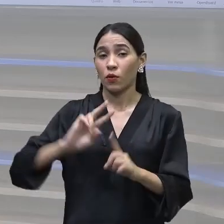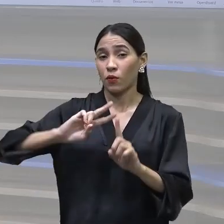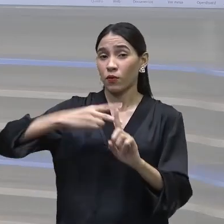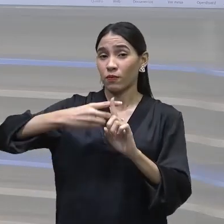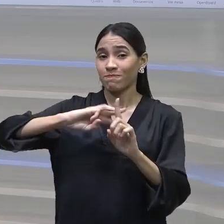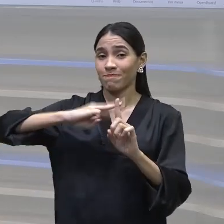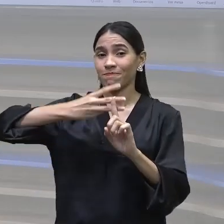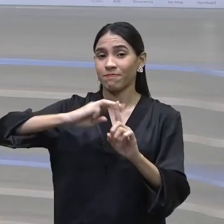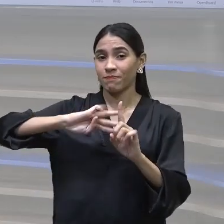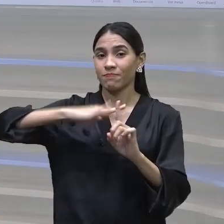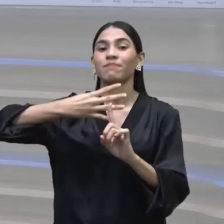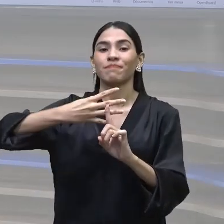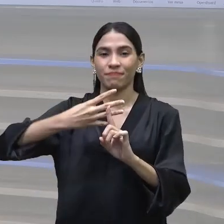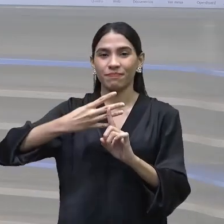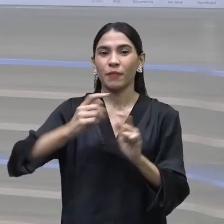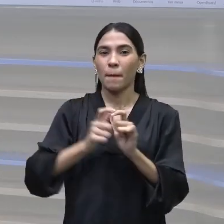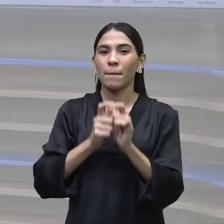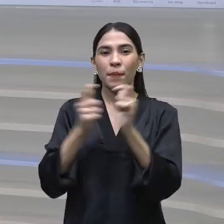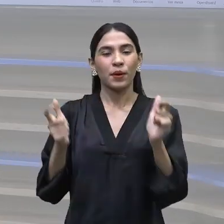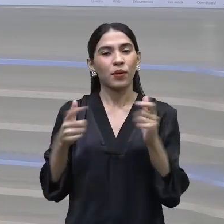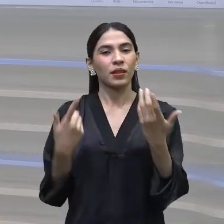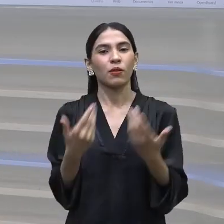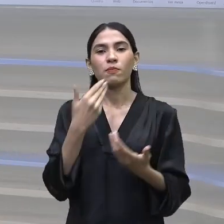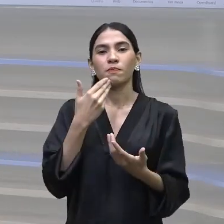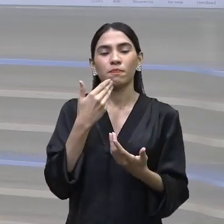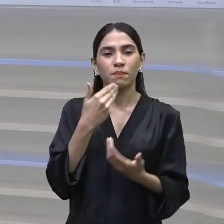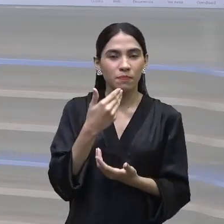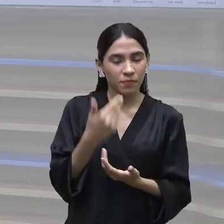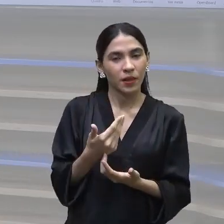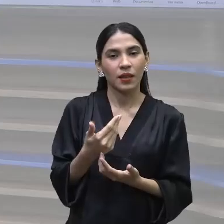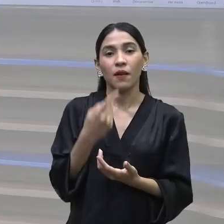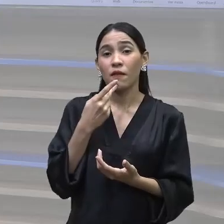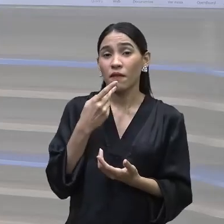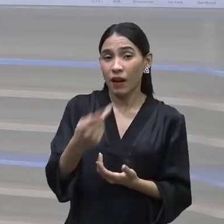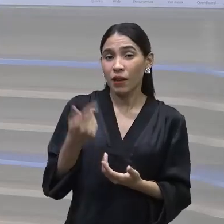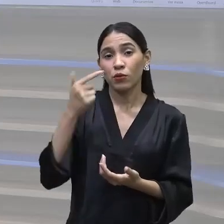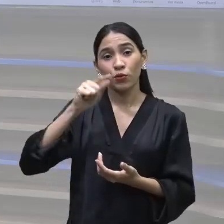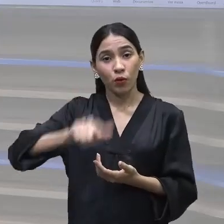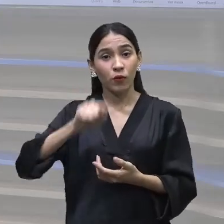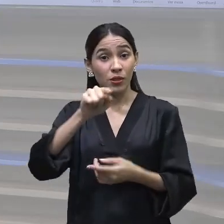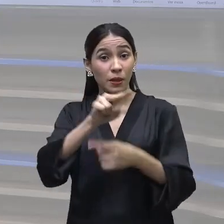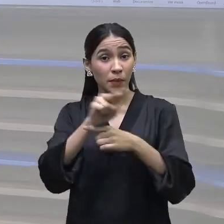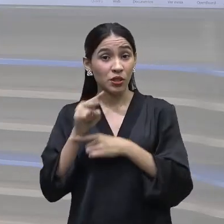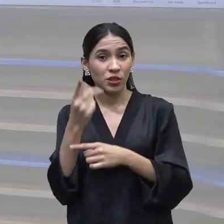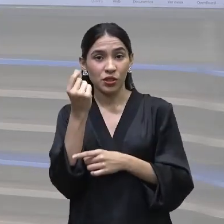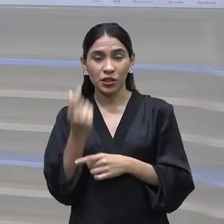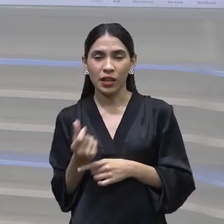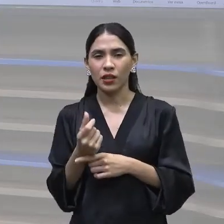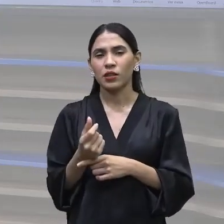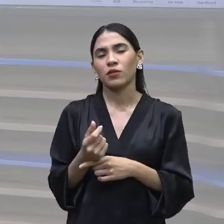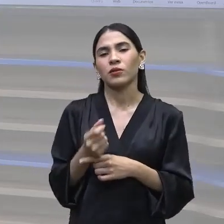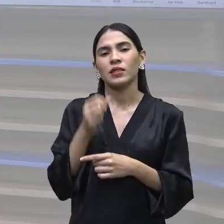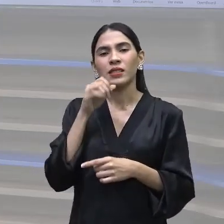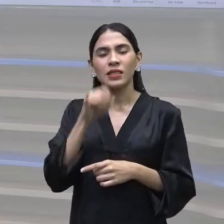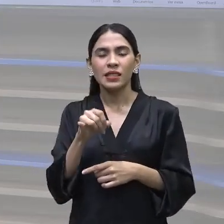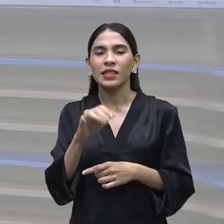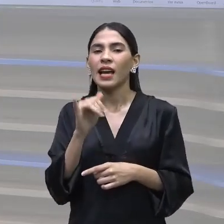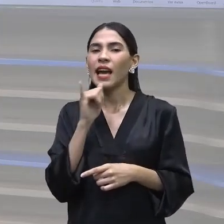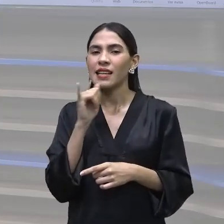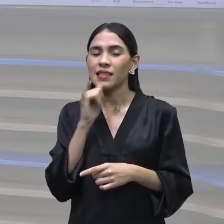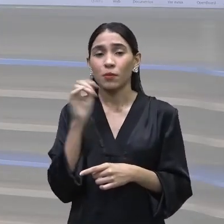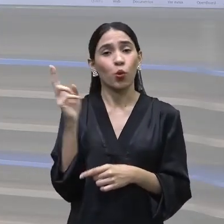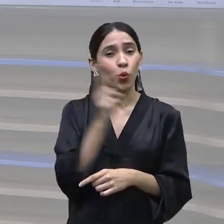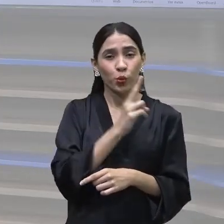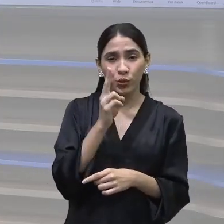pediu. Então, insisto aqui em falar que, para você realizar empréstimo, só realize em último